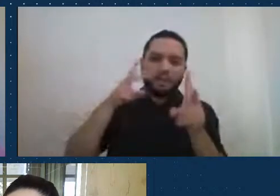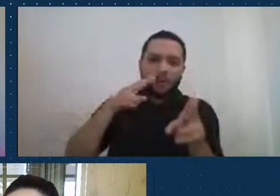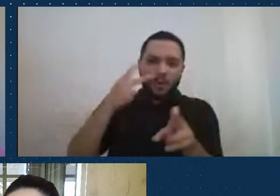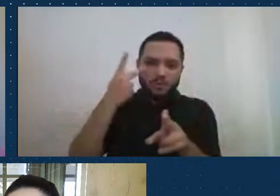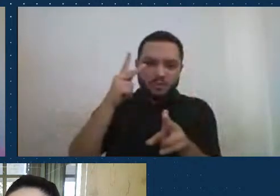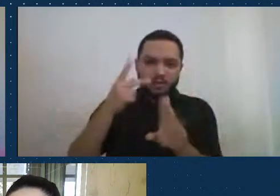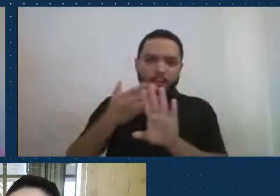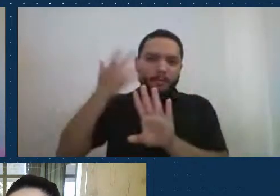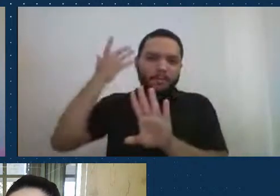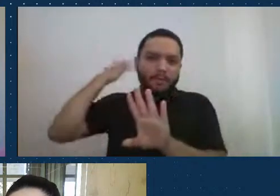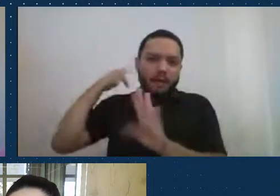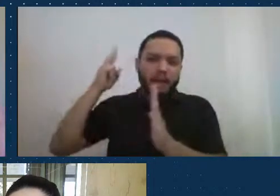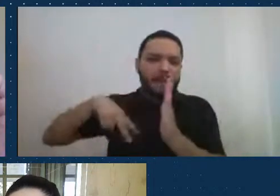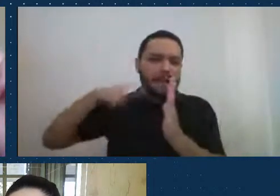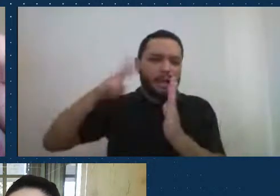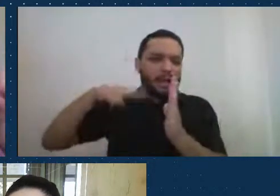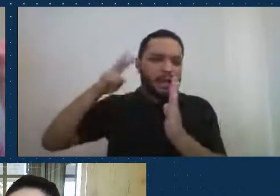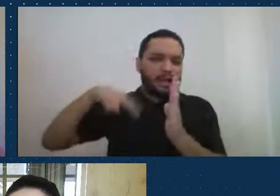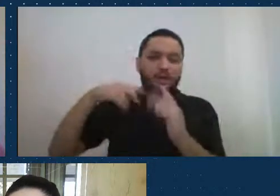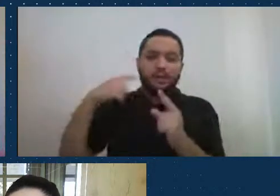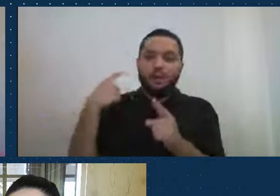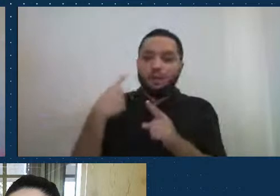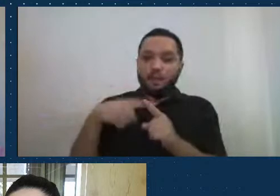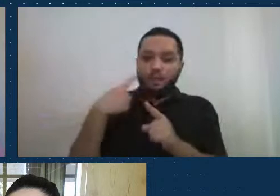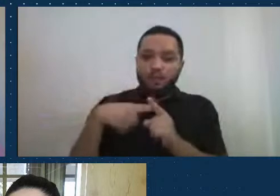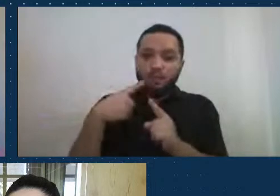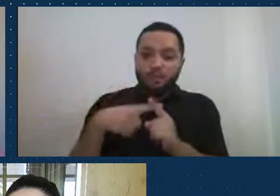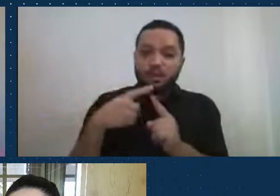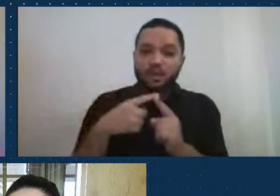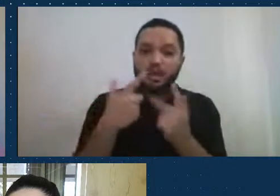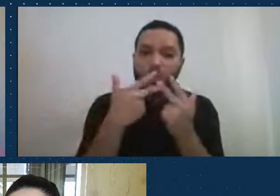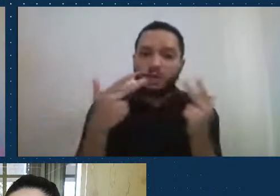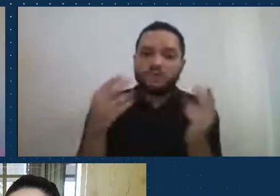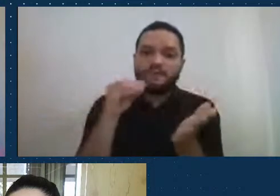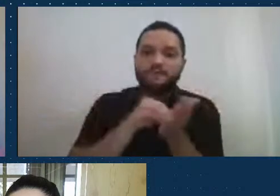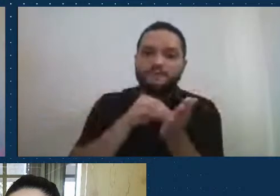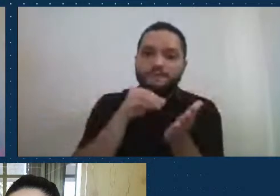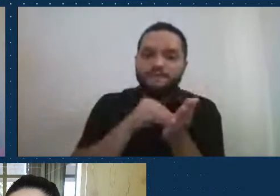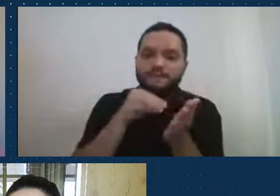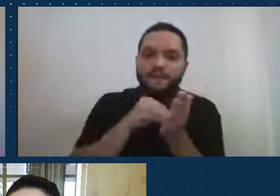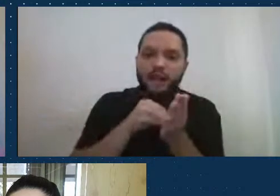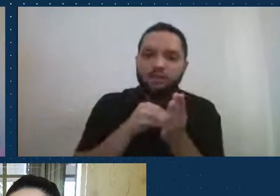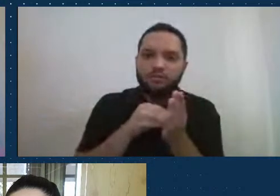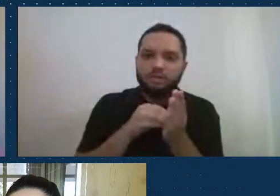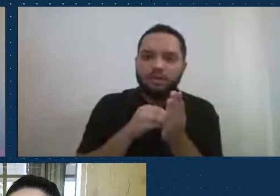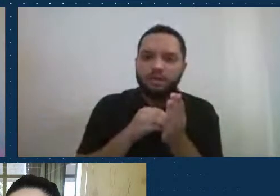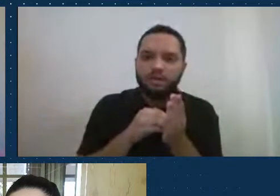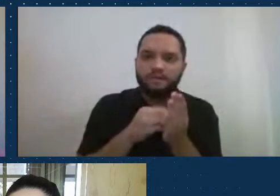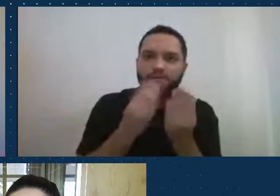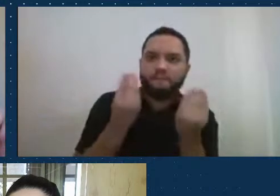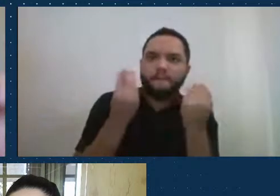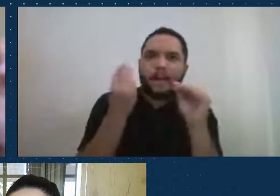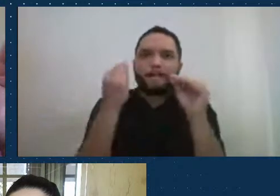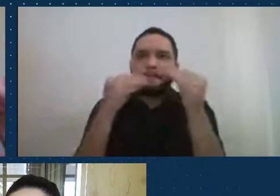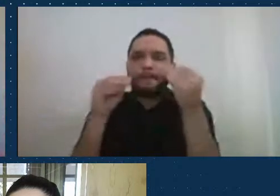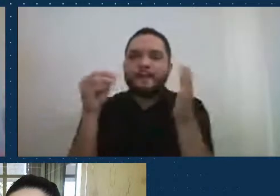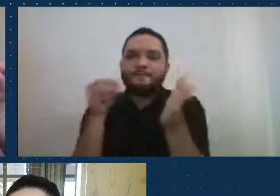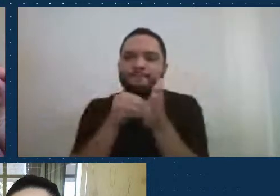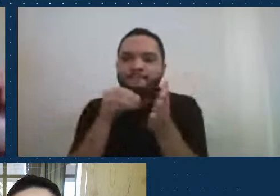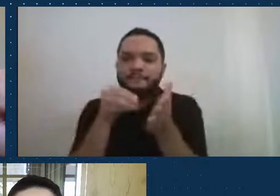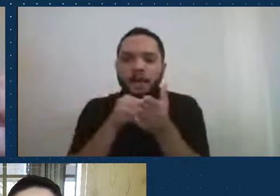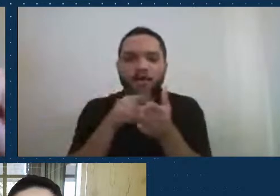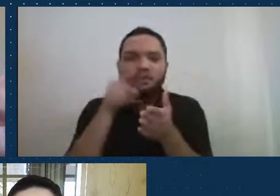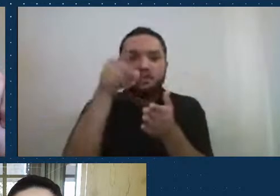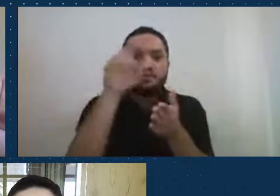para exatamente você descobrir quais são as lacunas que ainda não foram preenchidas, né? Ou seja,